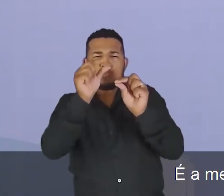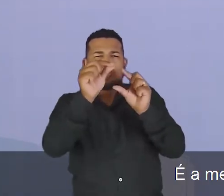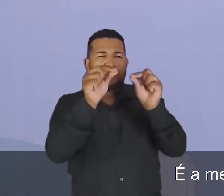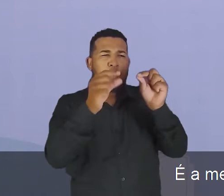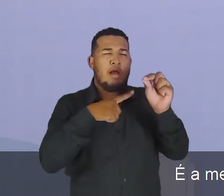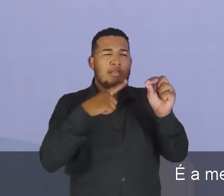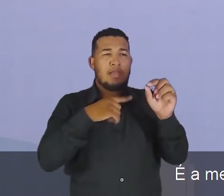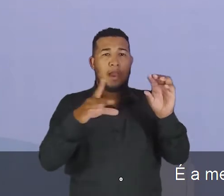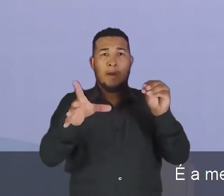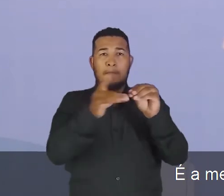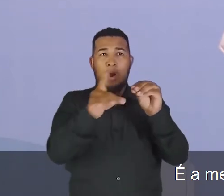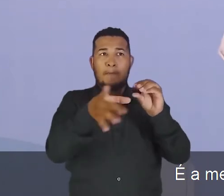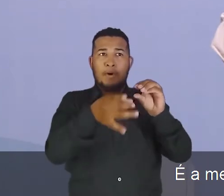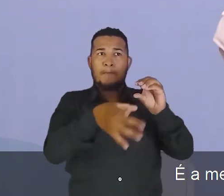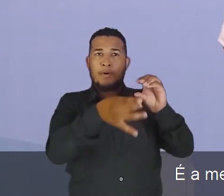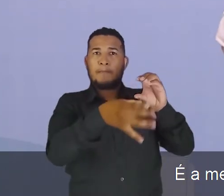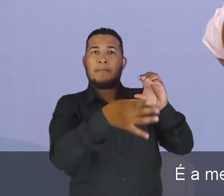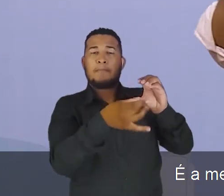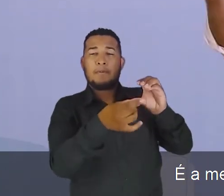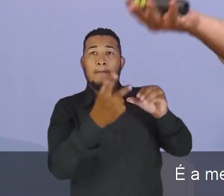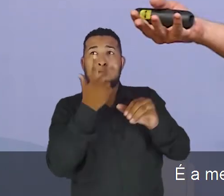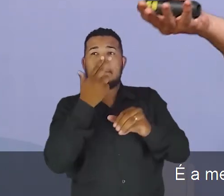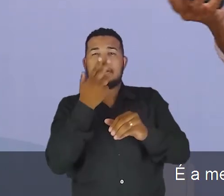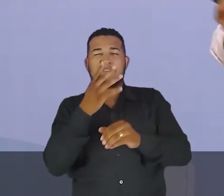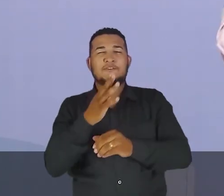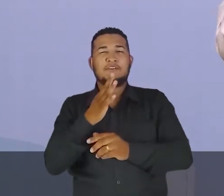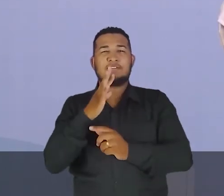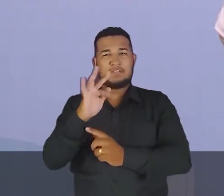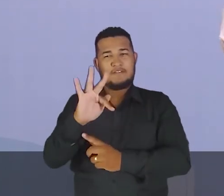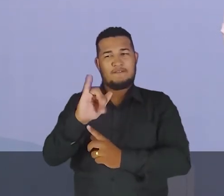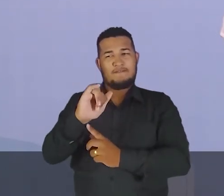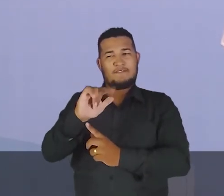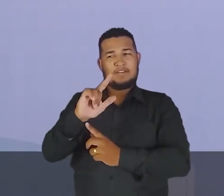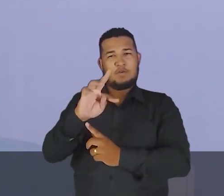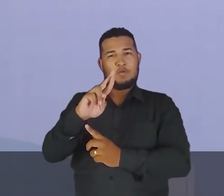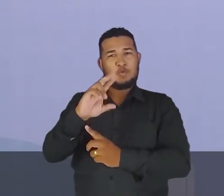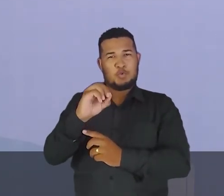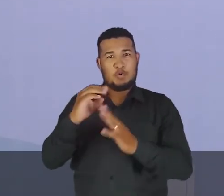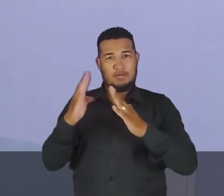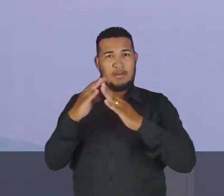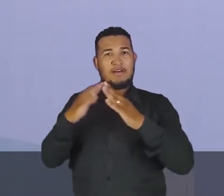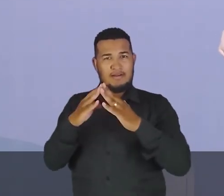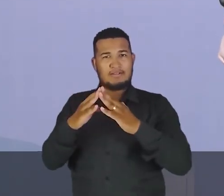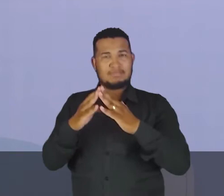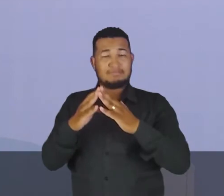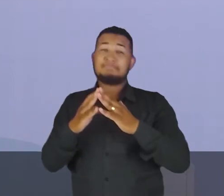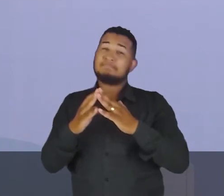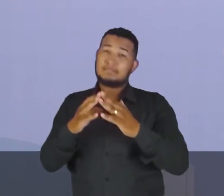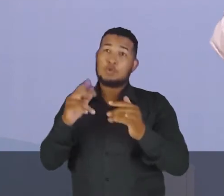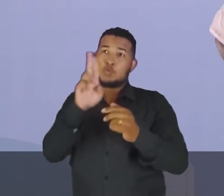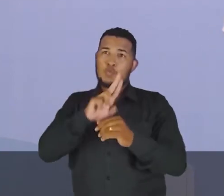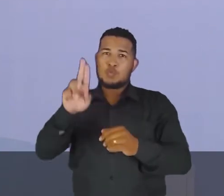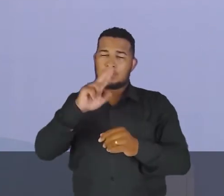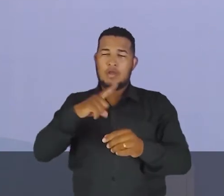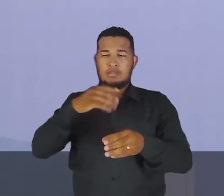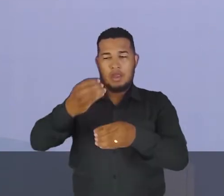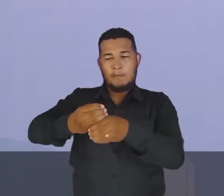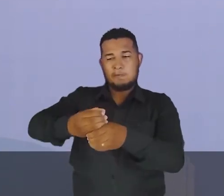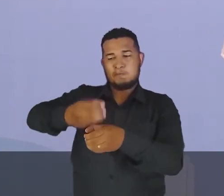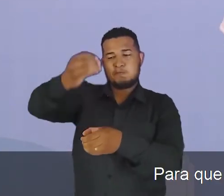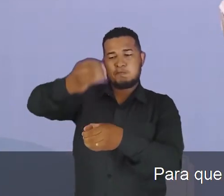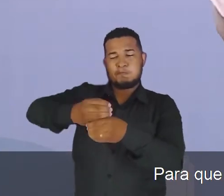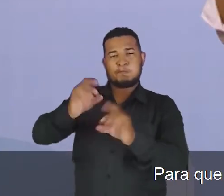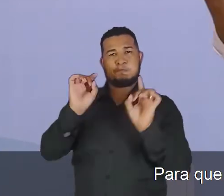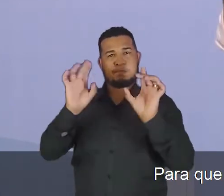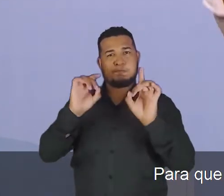ali. É a mesma coisa que acontece com o filtro da sua casa. Quem tem aqueles filtros tradicionais, né, utiliza esse carvão ativado,